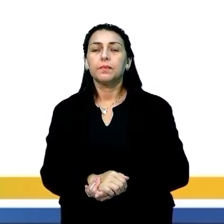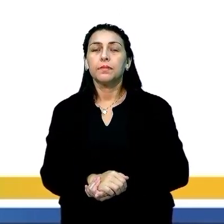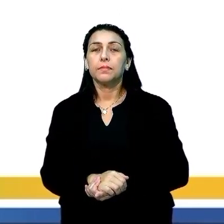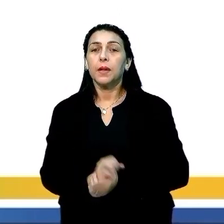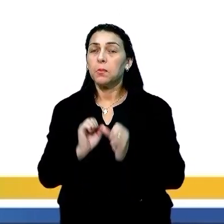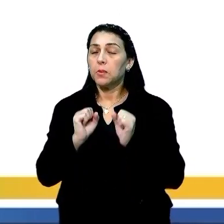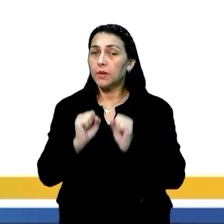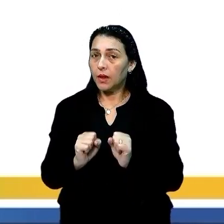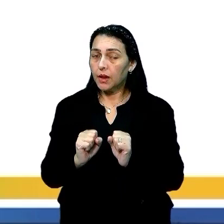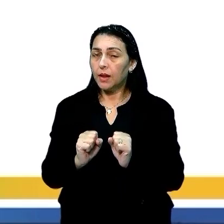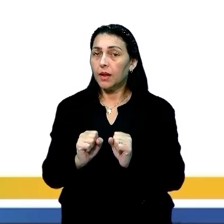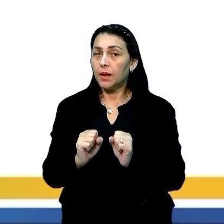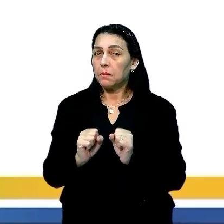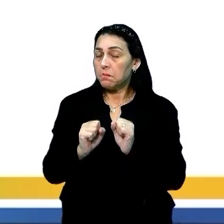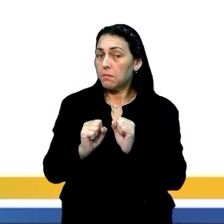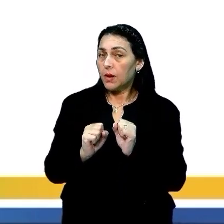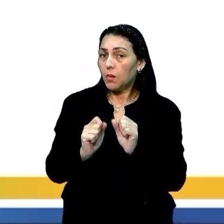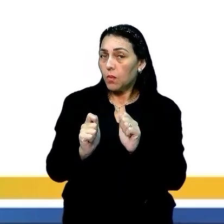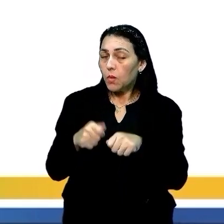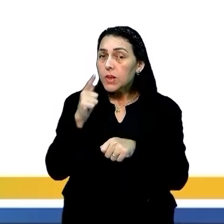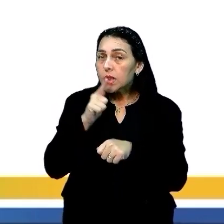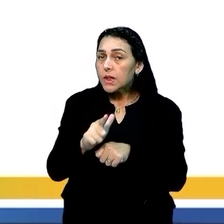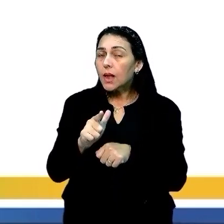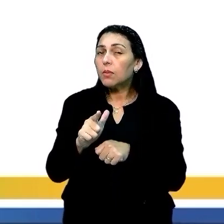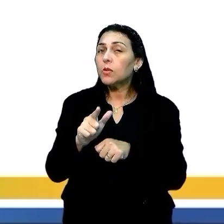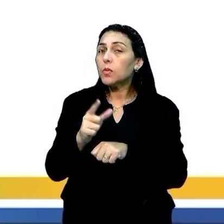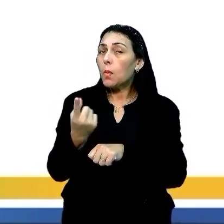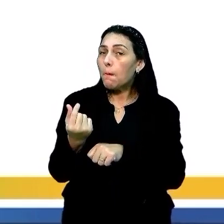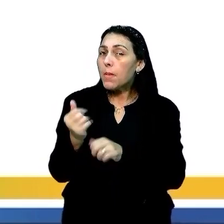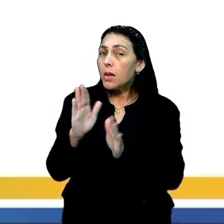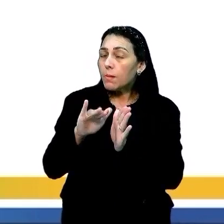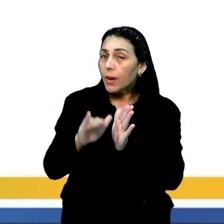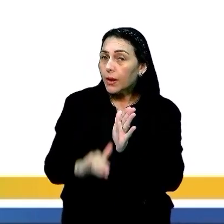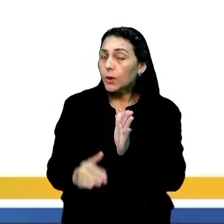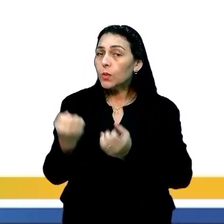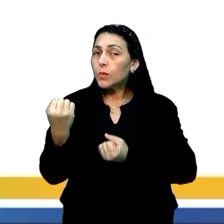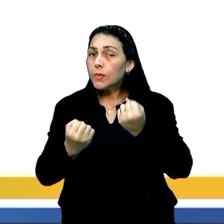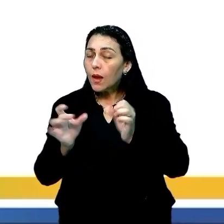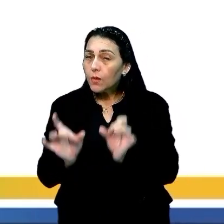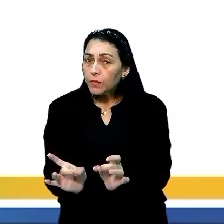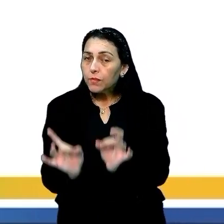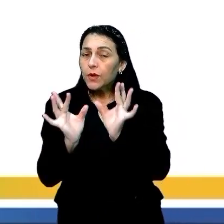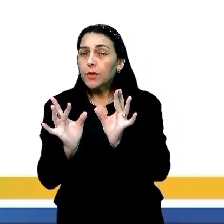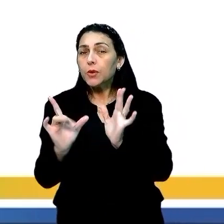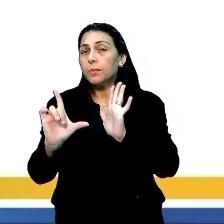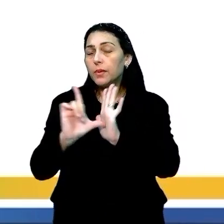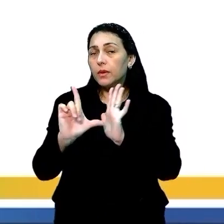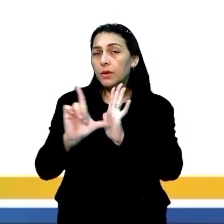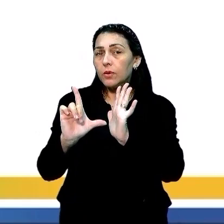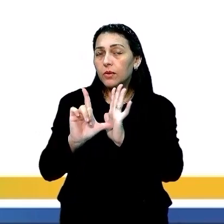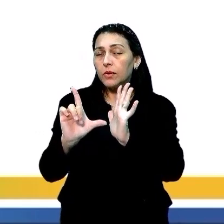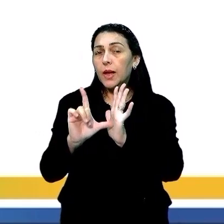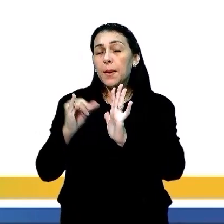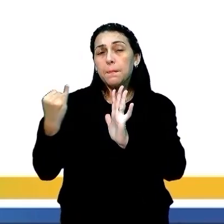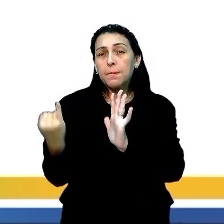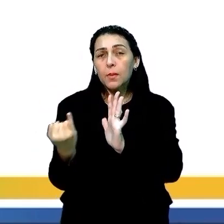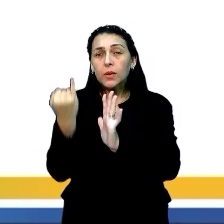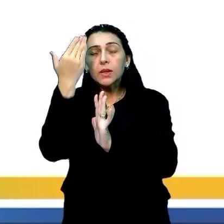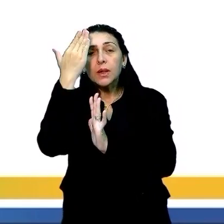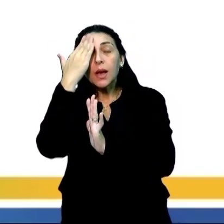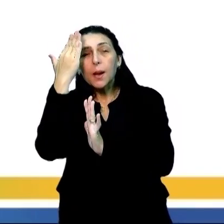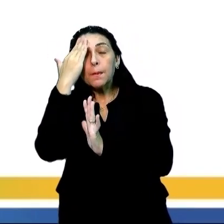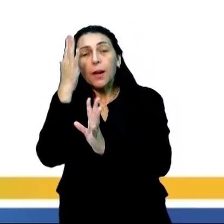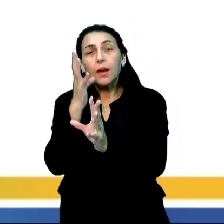Para poder lidar com depreciação dos carros vendidos pela loja, é importante